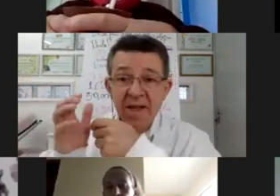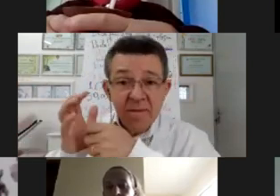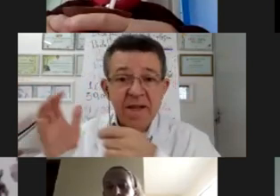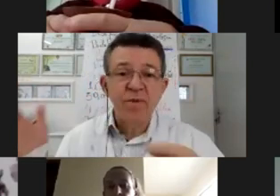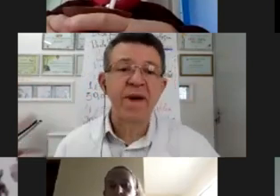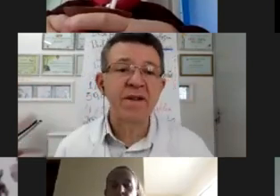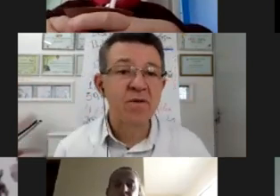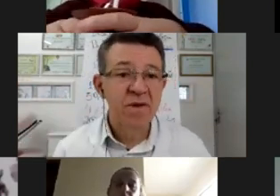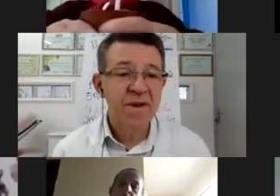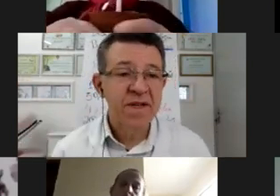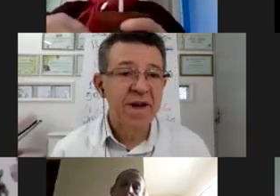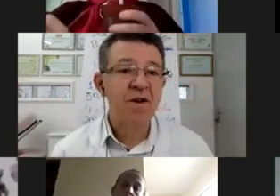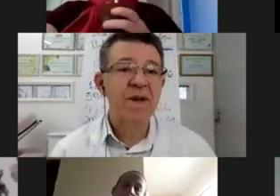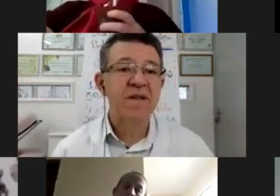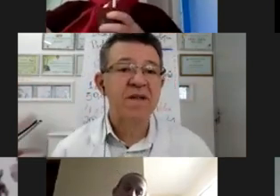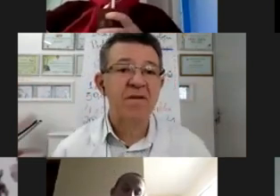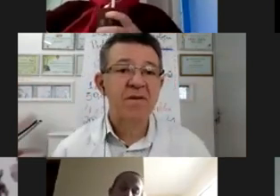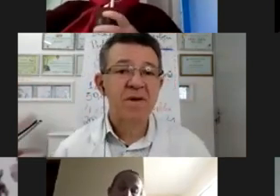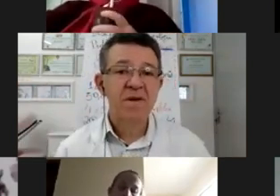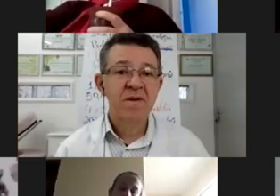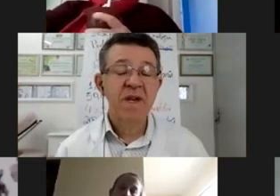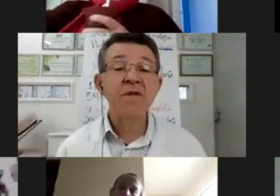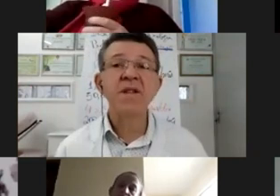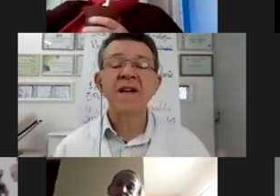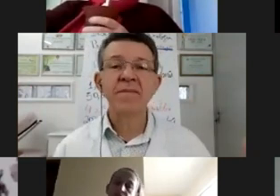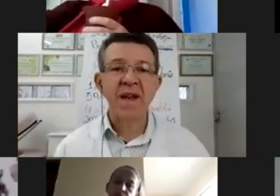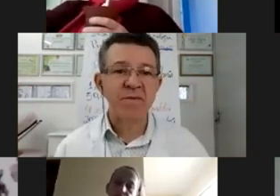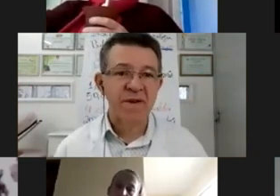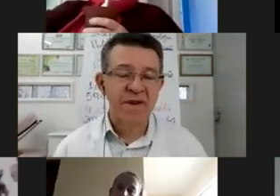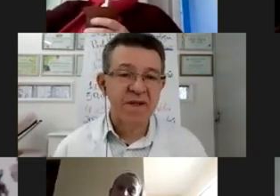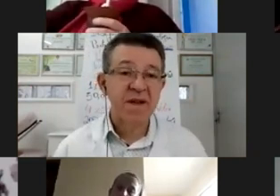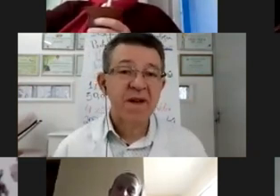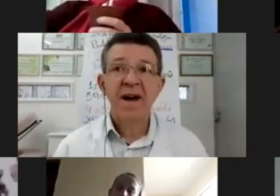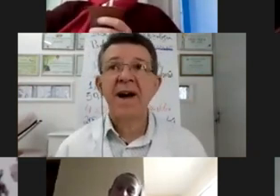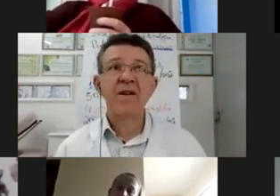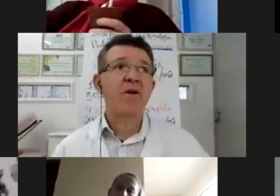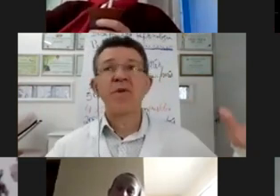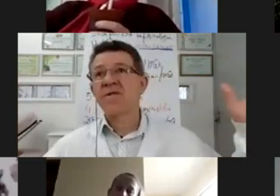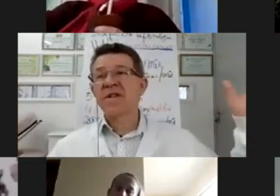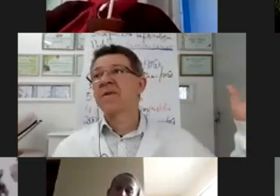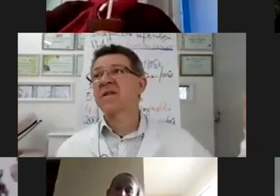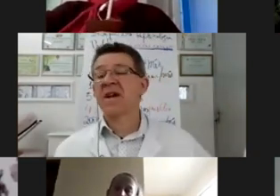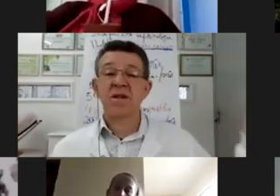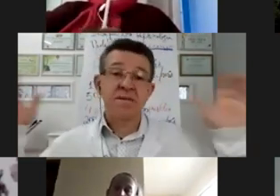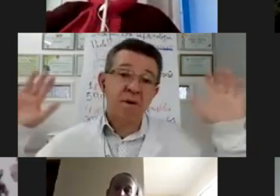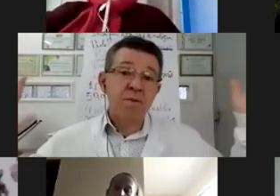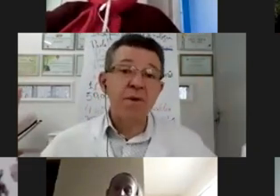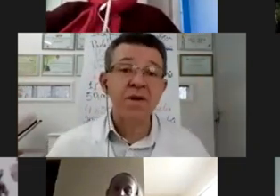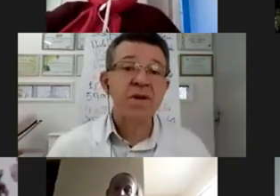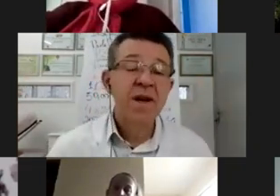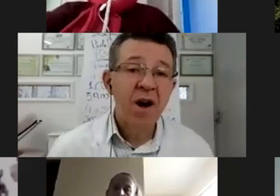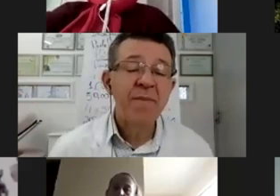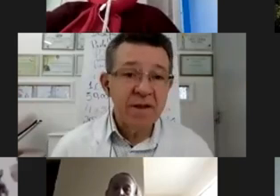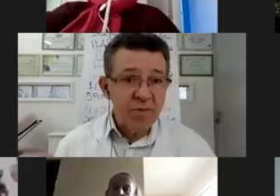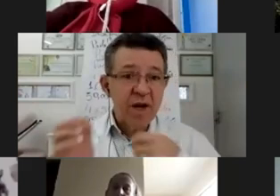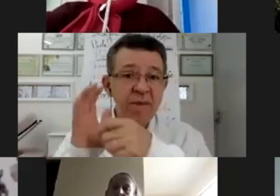médico, pede para o médico fazer uma recomendação. O que você está liberado para fazer? Ah, eu não posso fazer massagem. Então, não